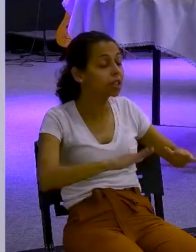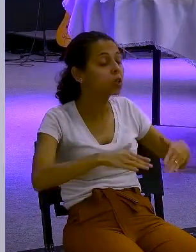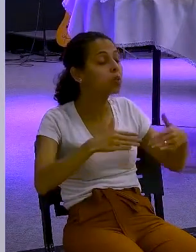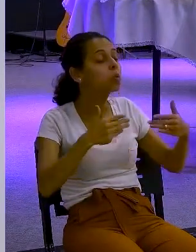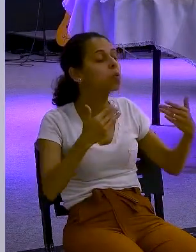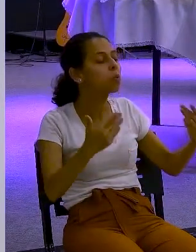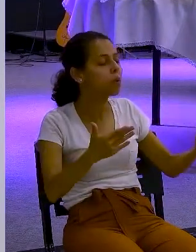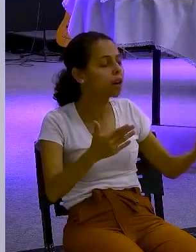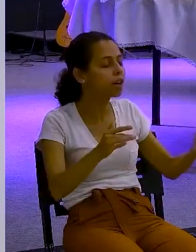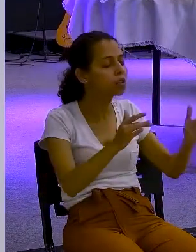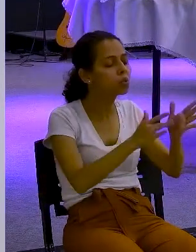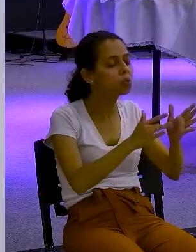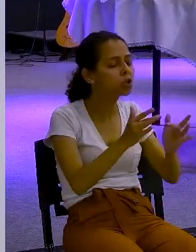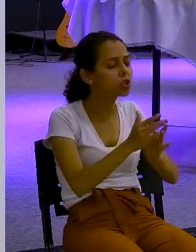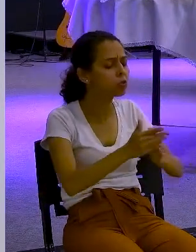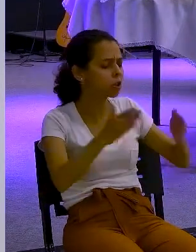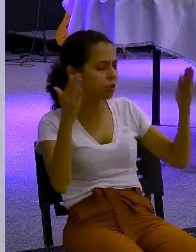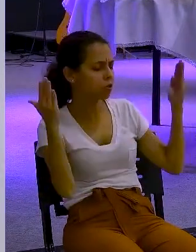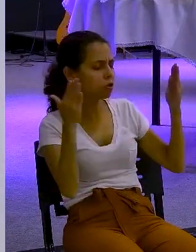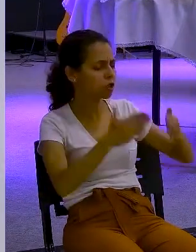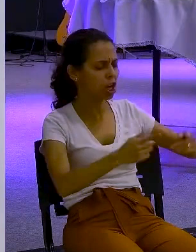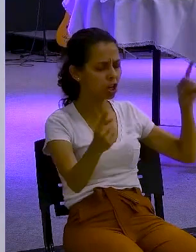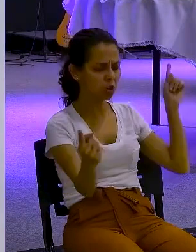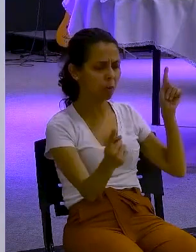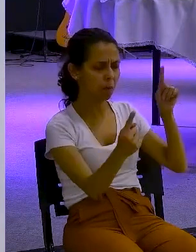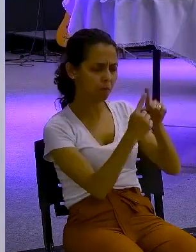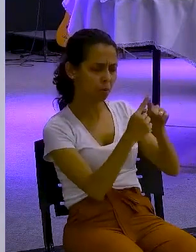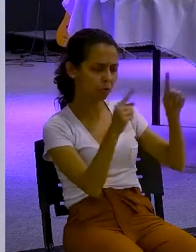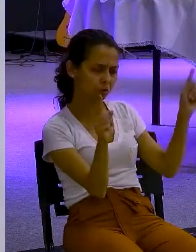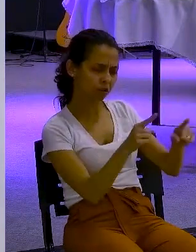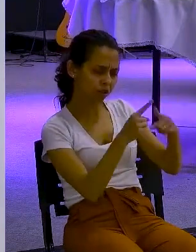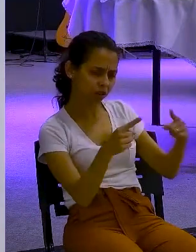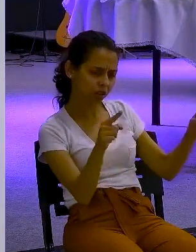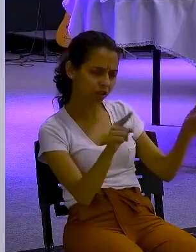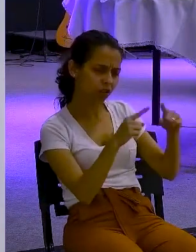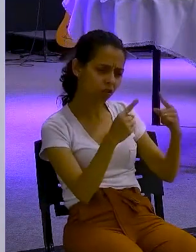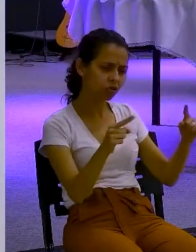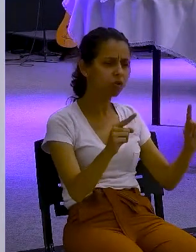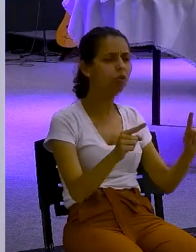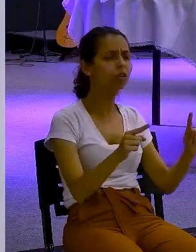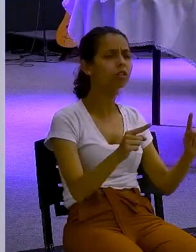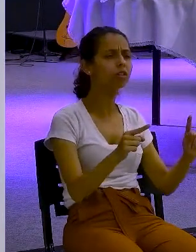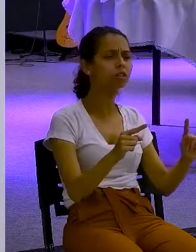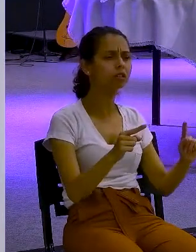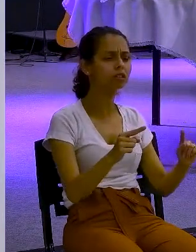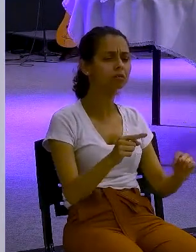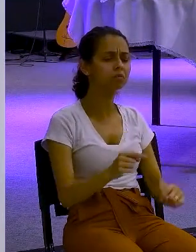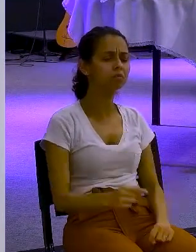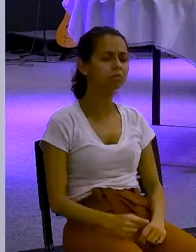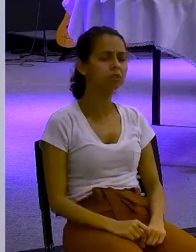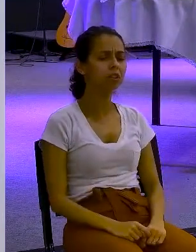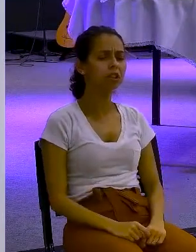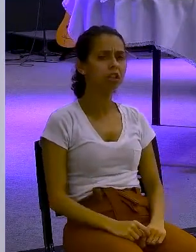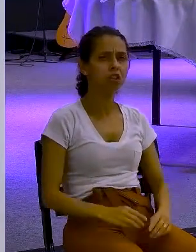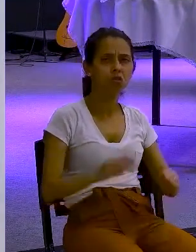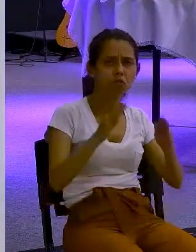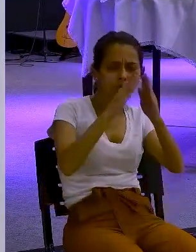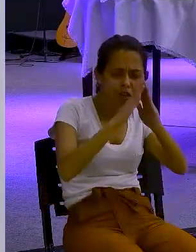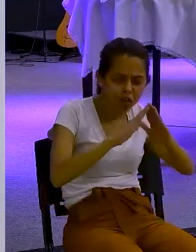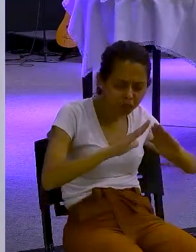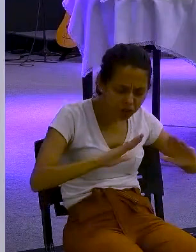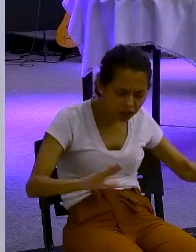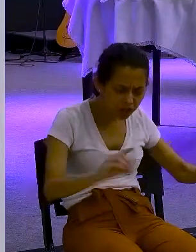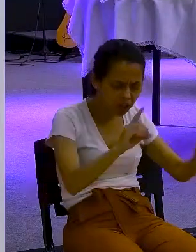centro da mensagem, quando Jesus for o centro das canções, quando Jesus for o centro e o alvo da adoração do culto, quando